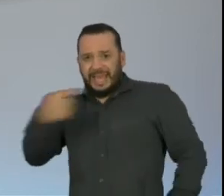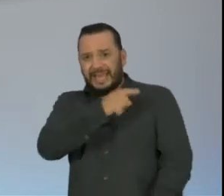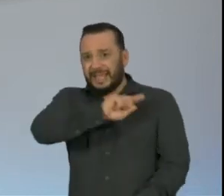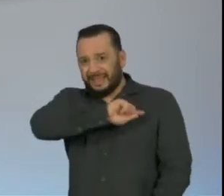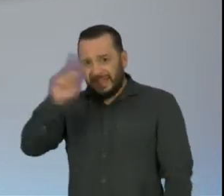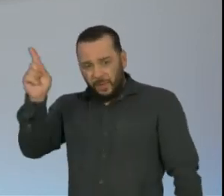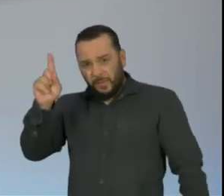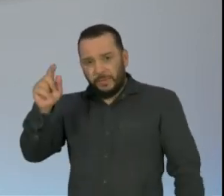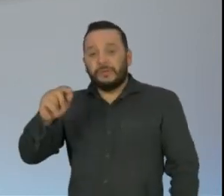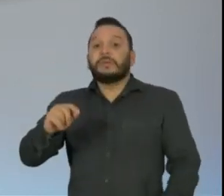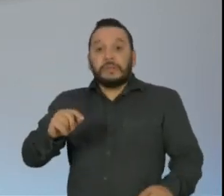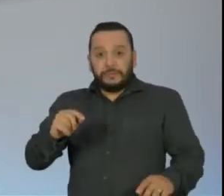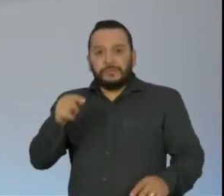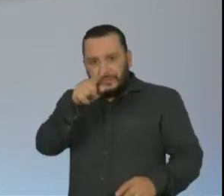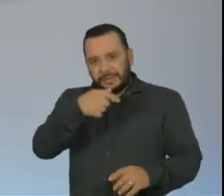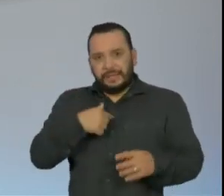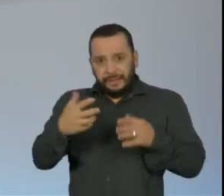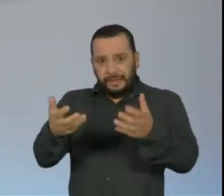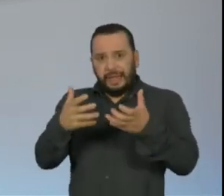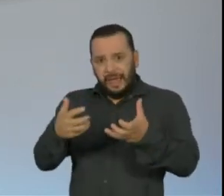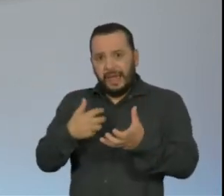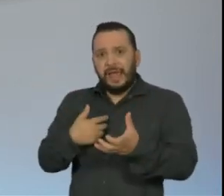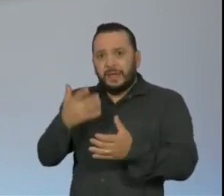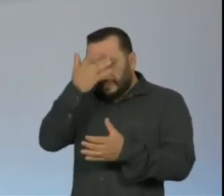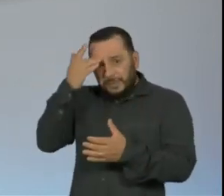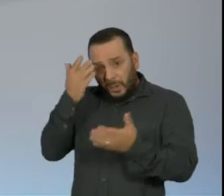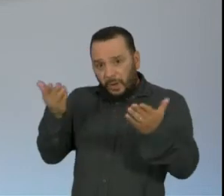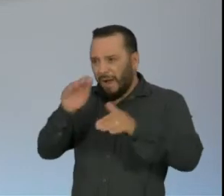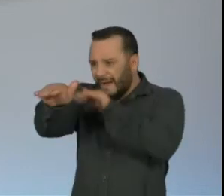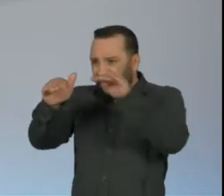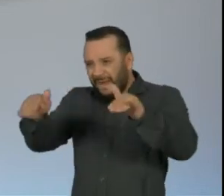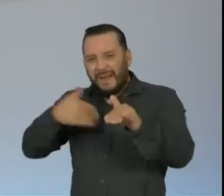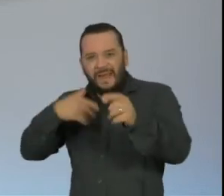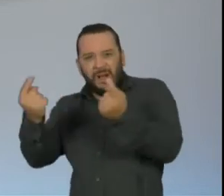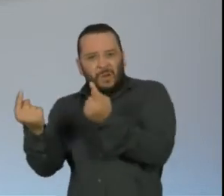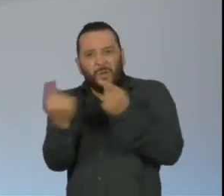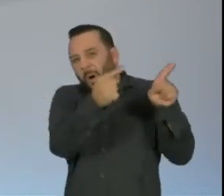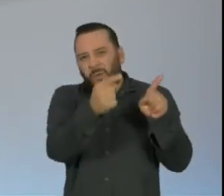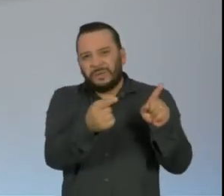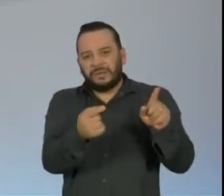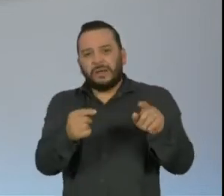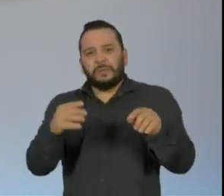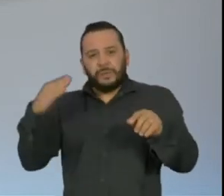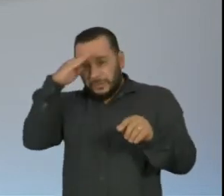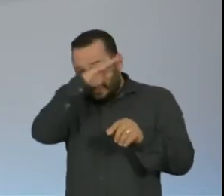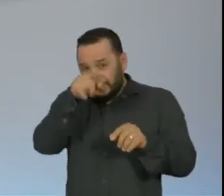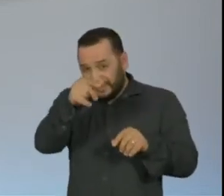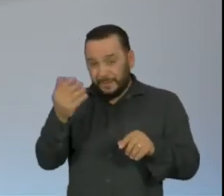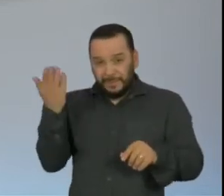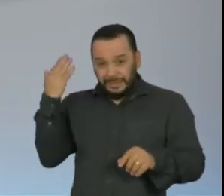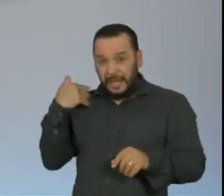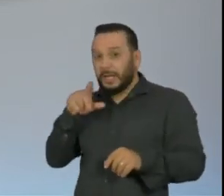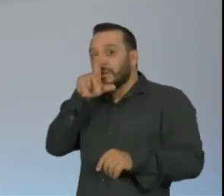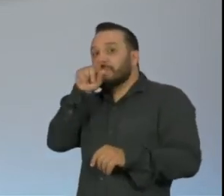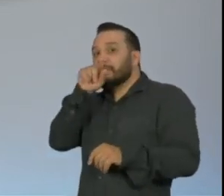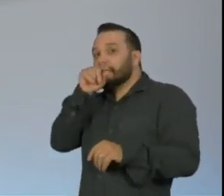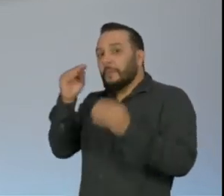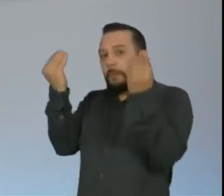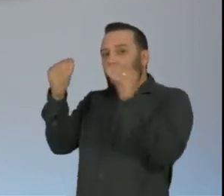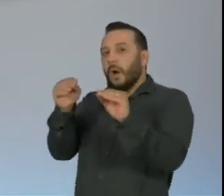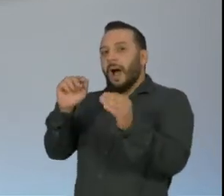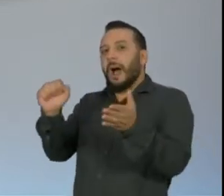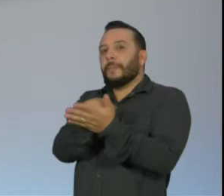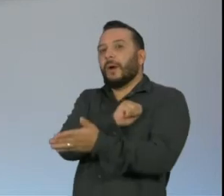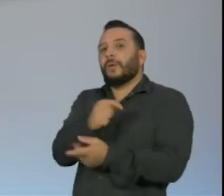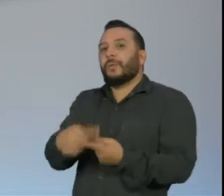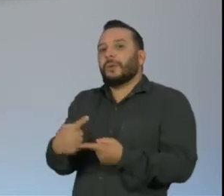um posicionamento das pessoas, como você fez, dessa forma impositiva, é a melhor forma para chamar todo mundo para o diálogo? Será